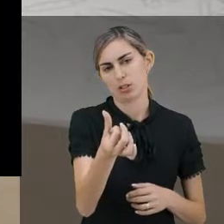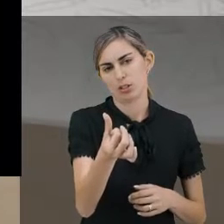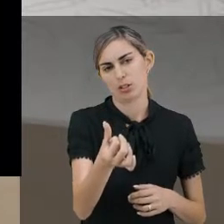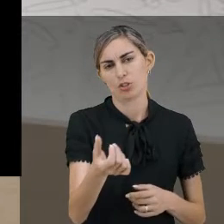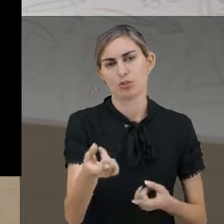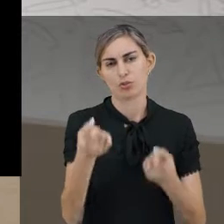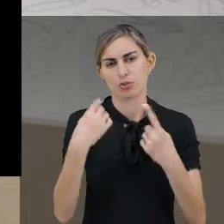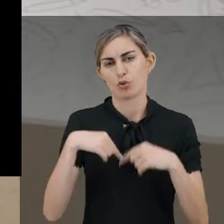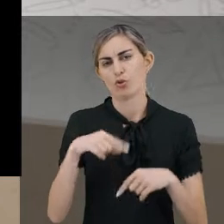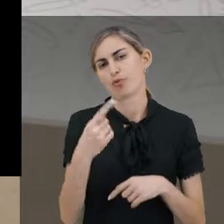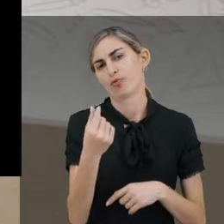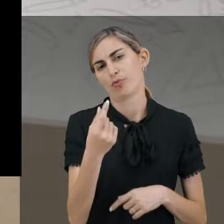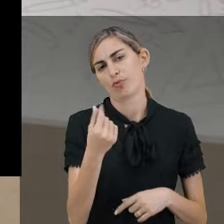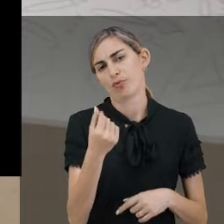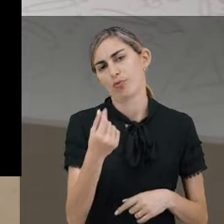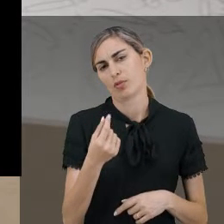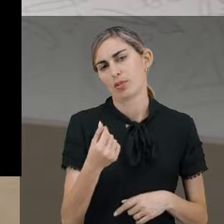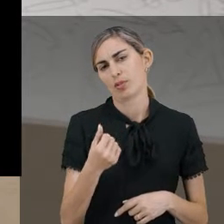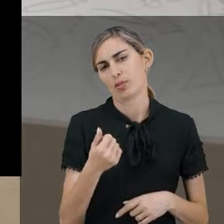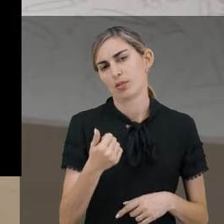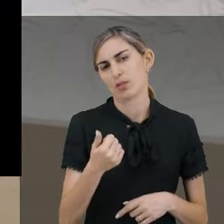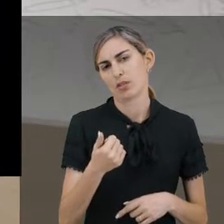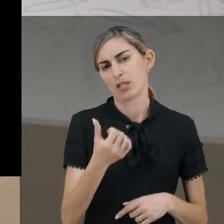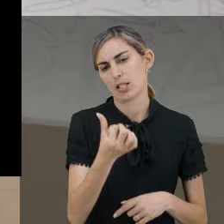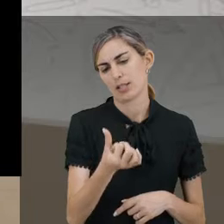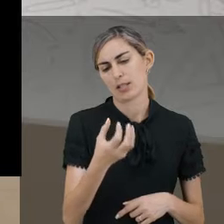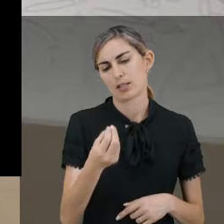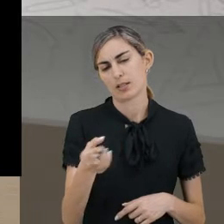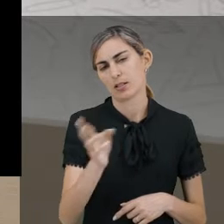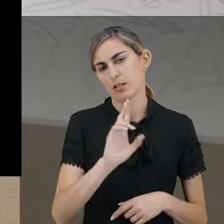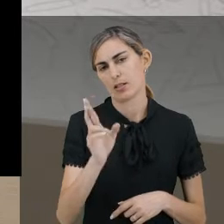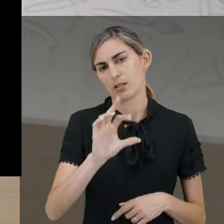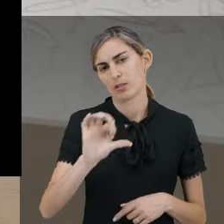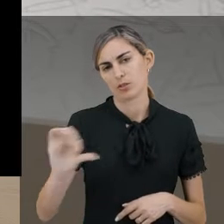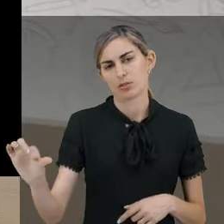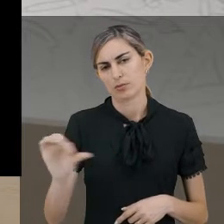pessoas e iria ser um valor agora de R$